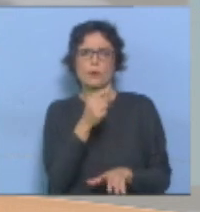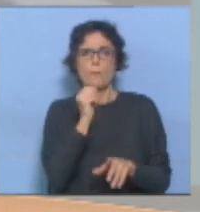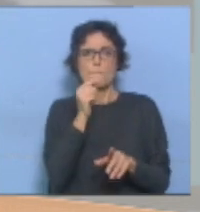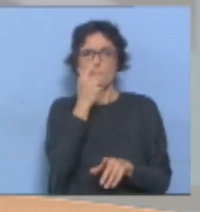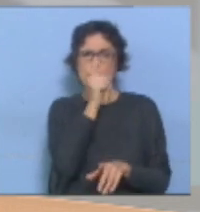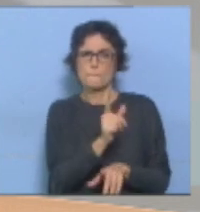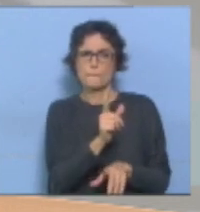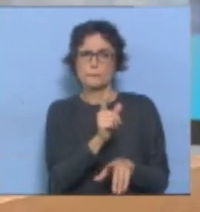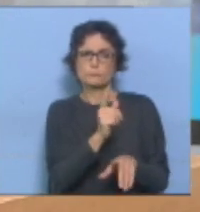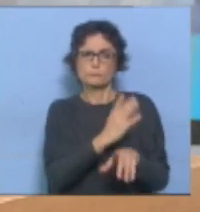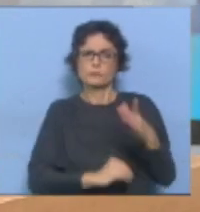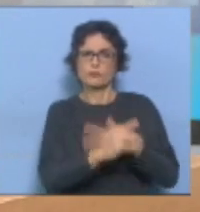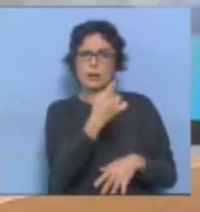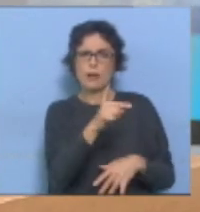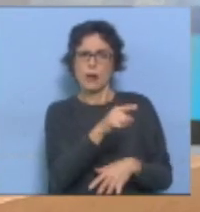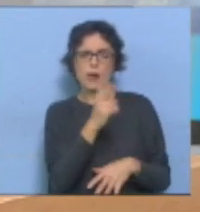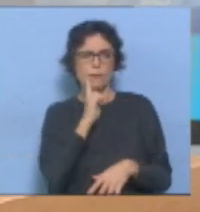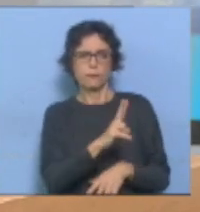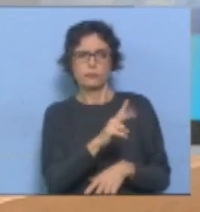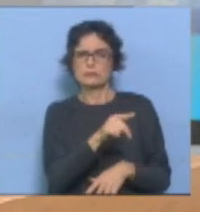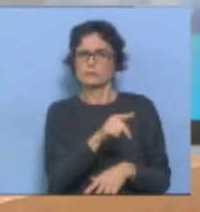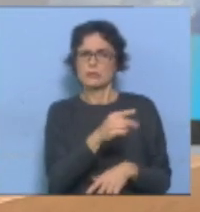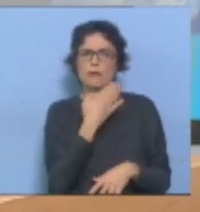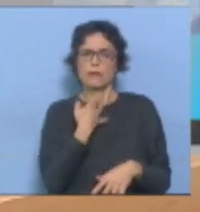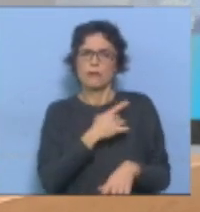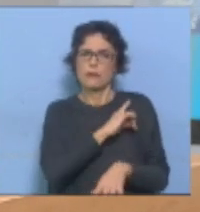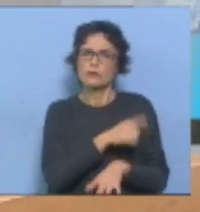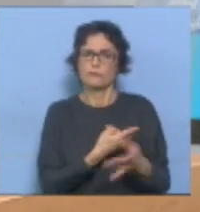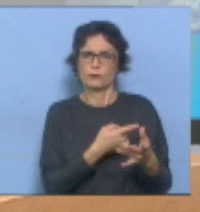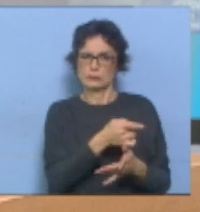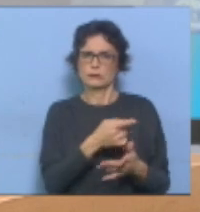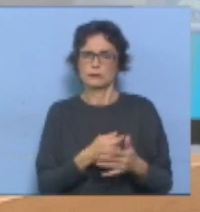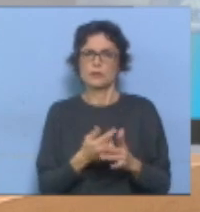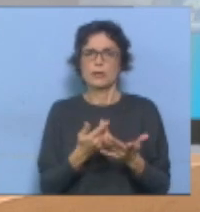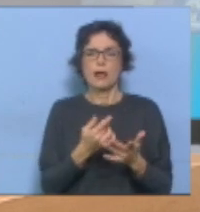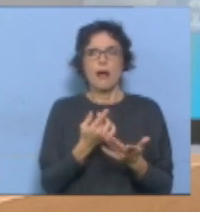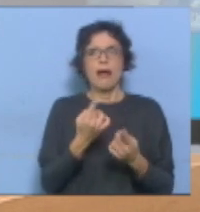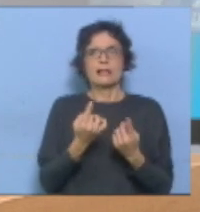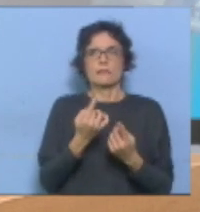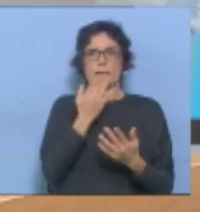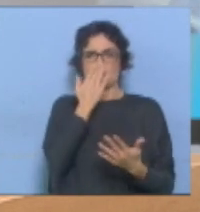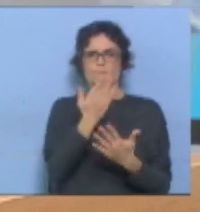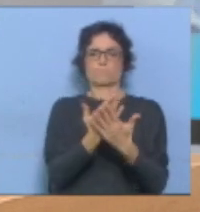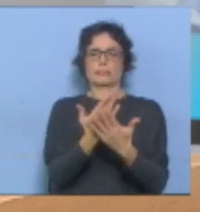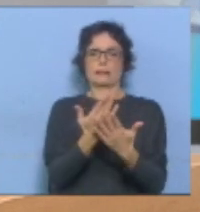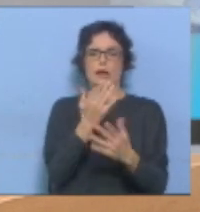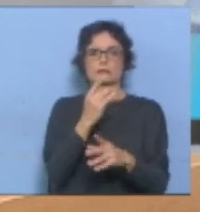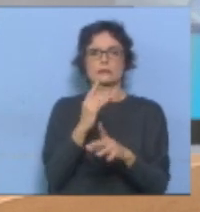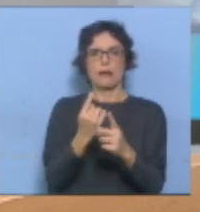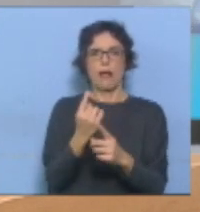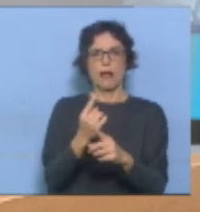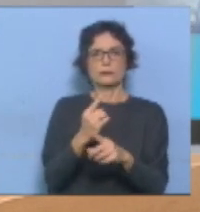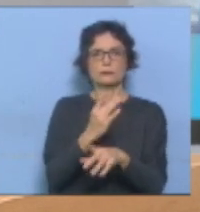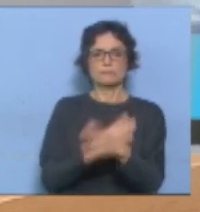diante de nós? Quando estamos perante a deficiência é muitas vezes o desconhecido, porque nem sempre